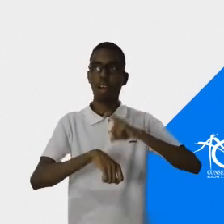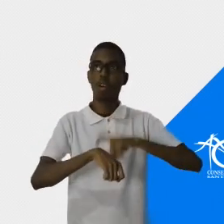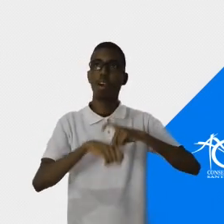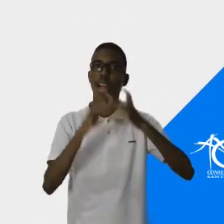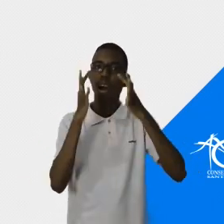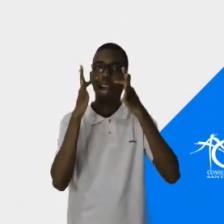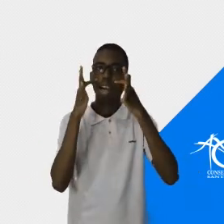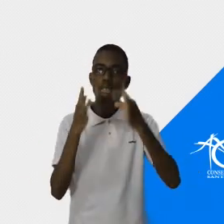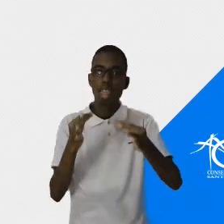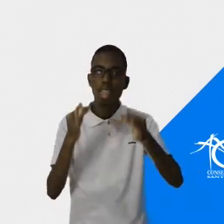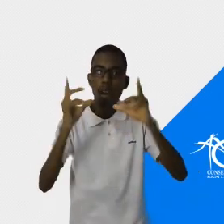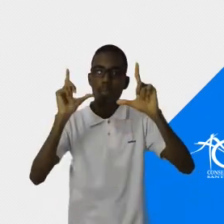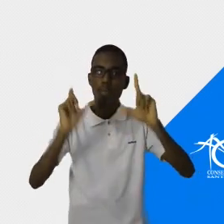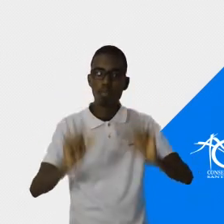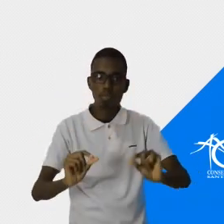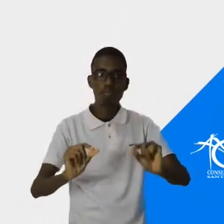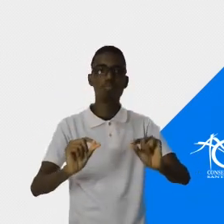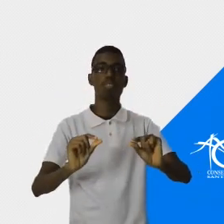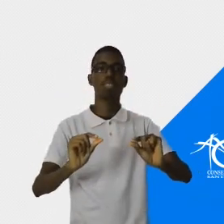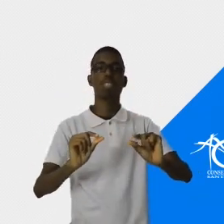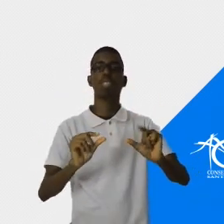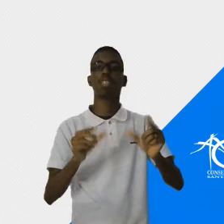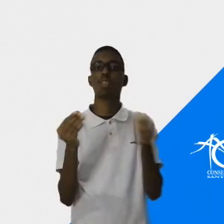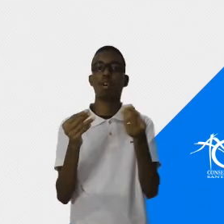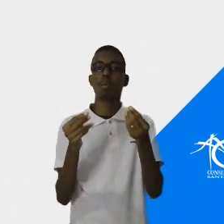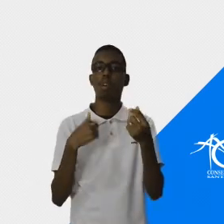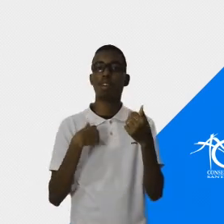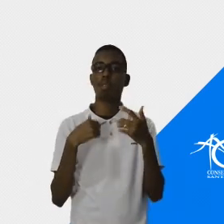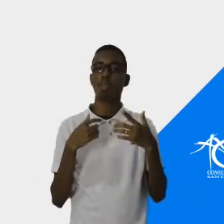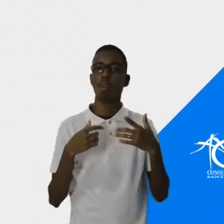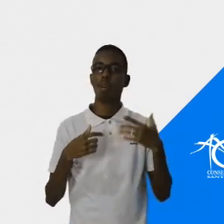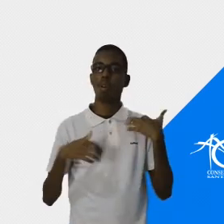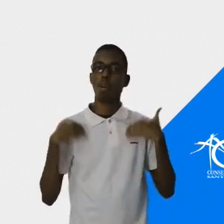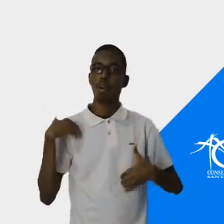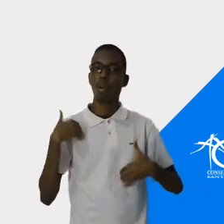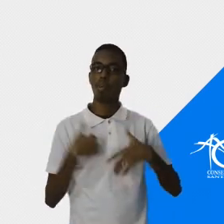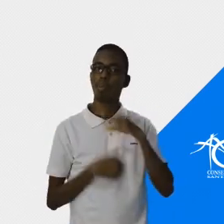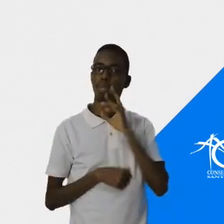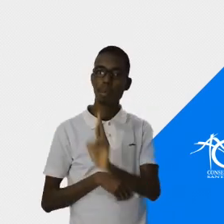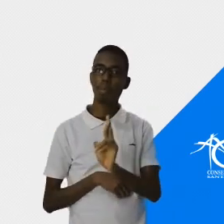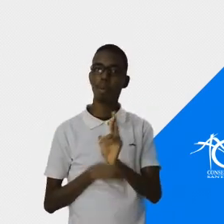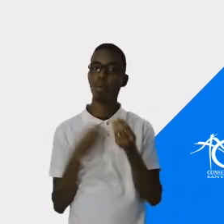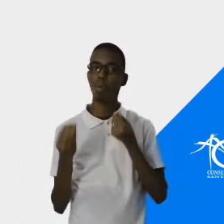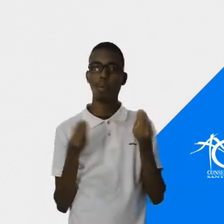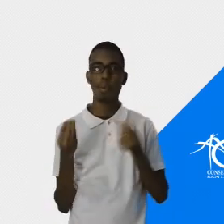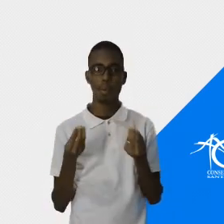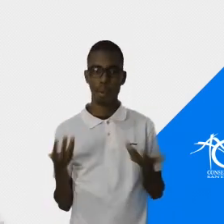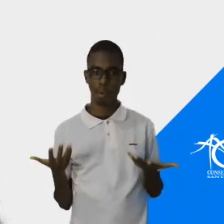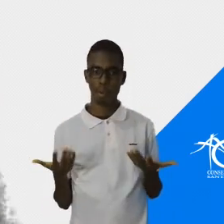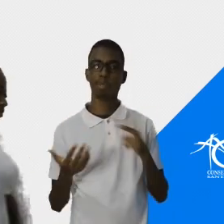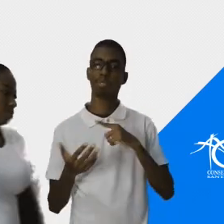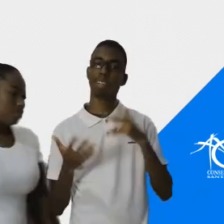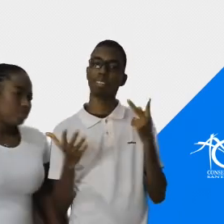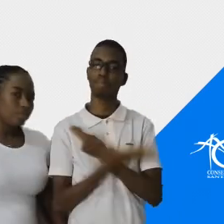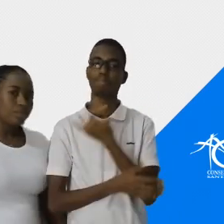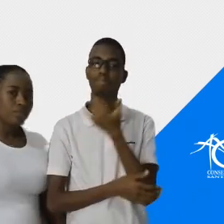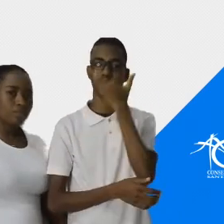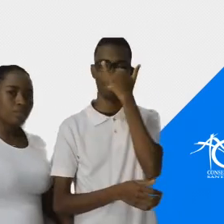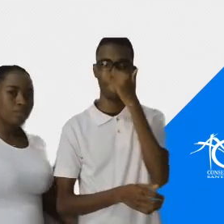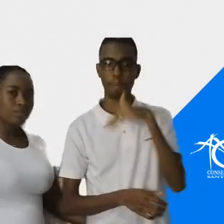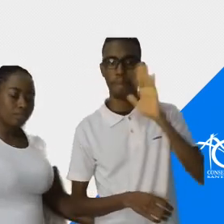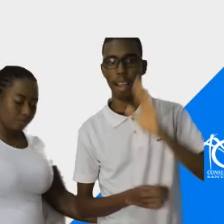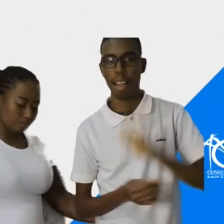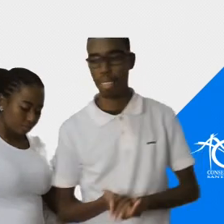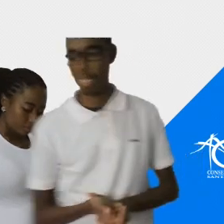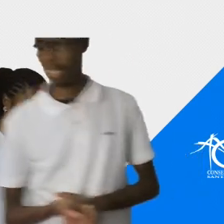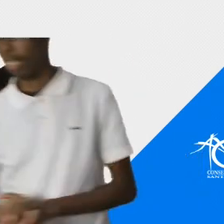de retenção de estímulos, do qual eu sou estimulado. Então, isso tem uma força de erro muito grande, eu tendo a errar mais. Tá? Então, vamos